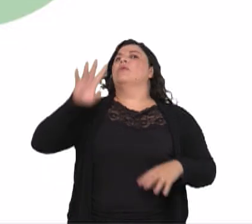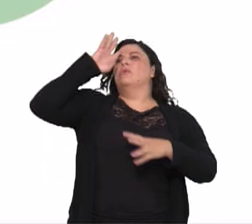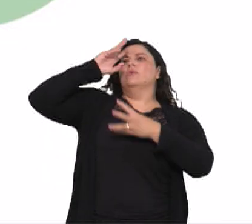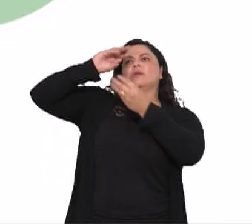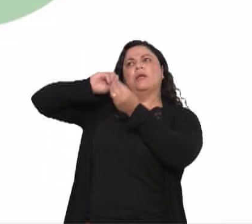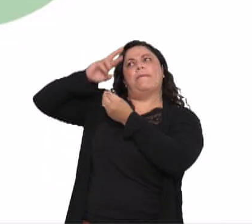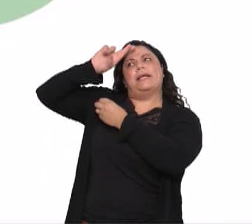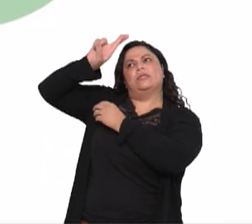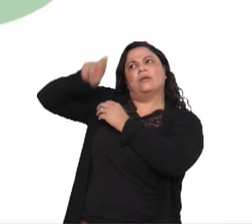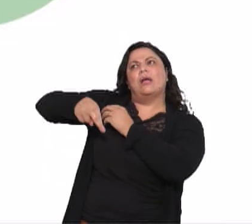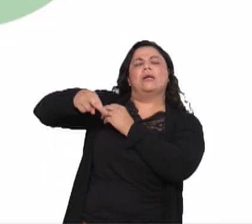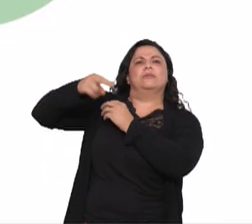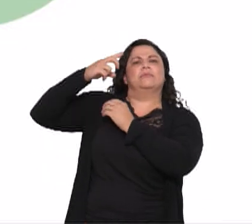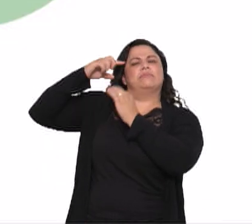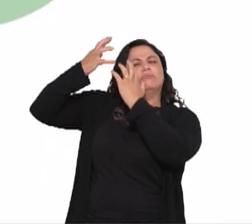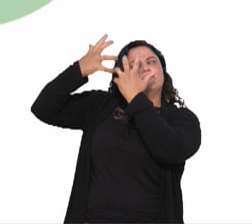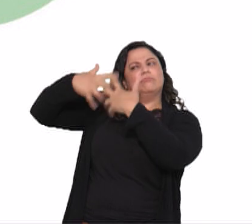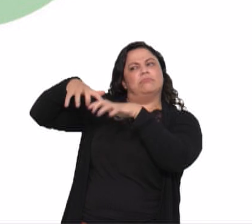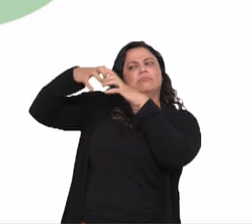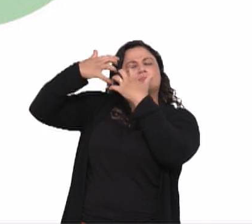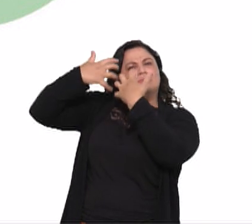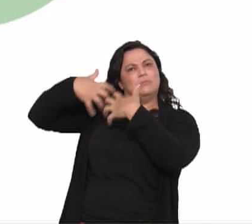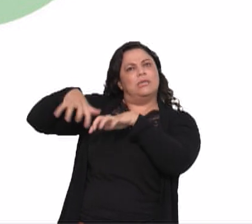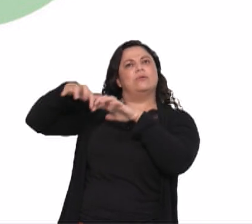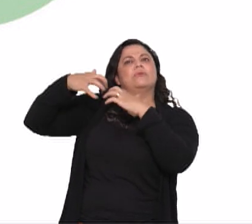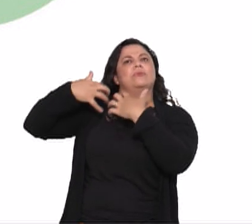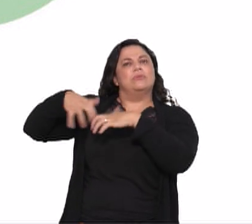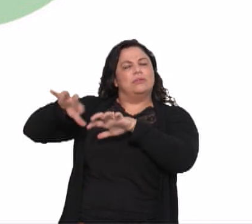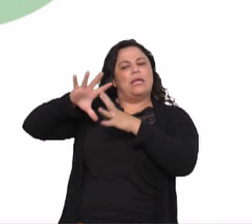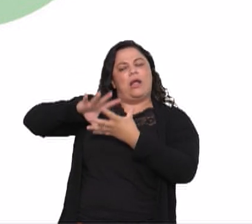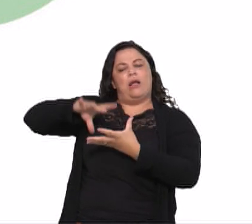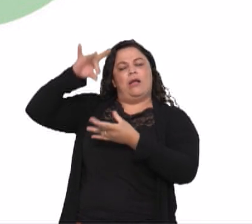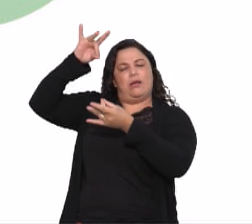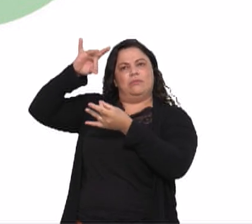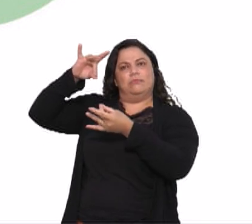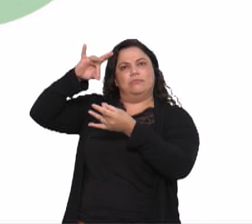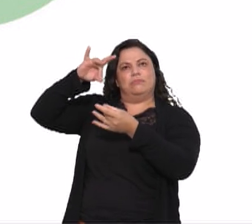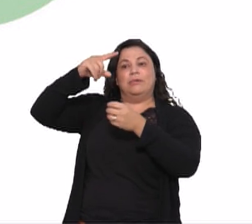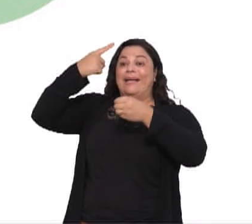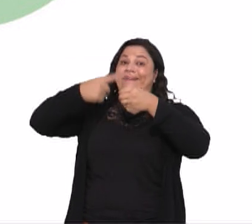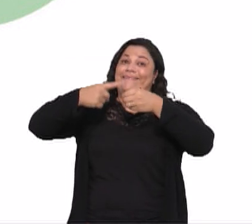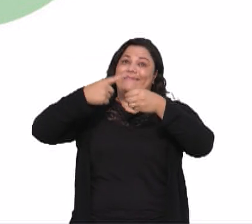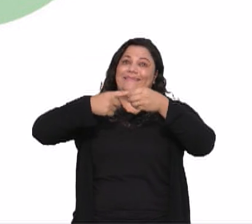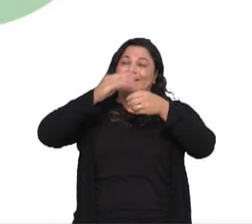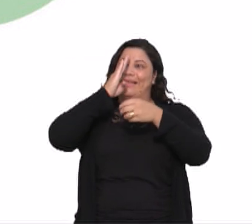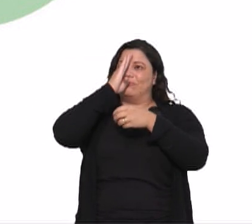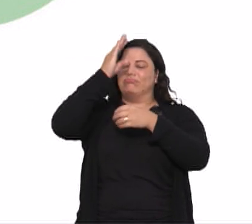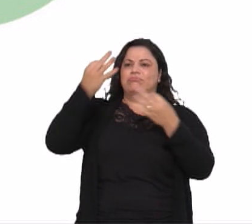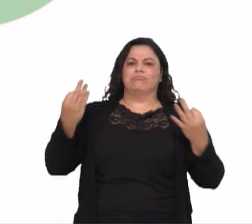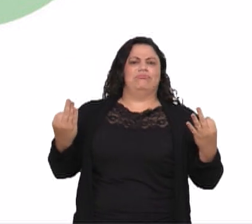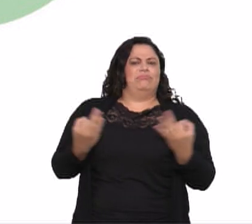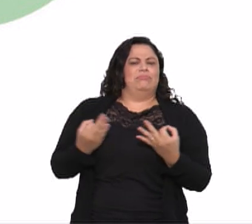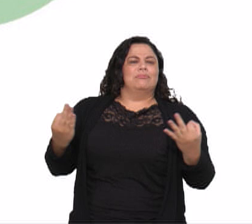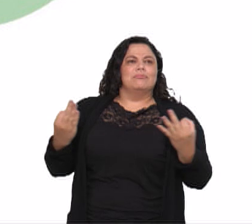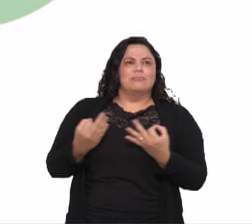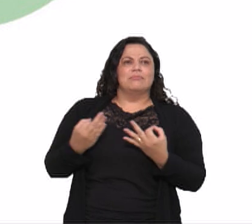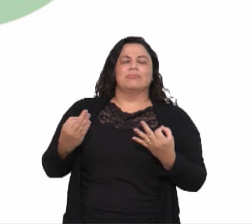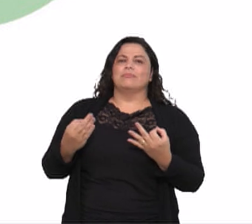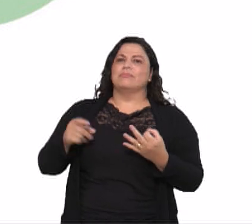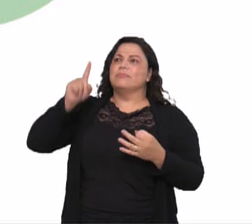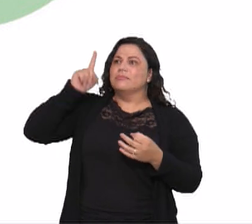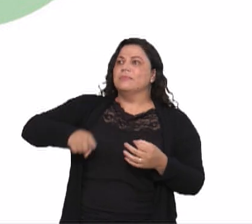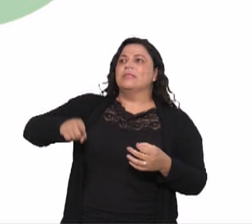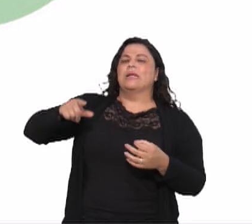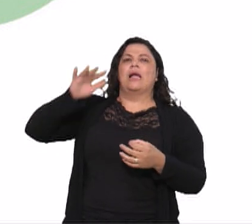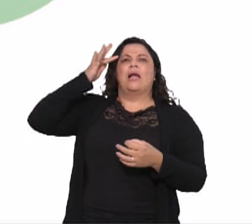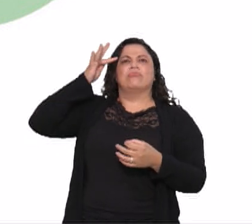da alma, que a gente falou que são os filósofos, para Platão, na cidade ideal, na cidade perfeita, são esses filósofos que